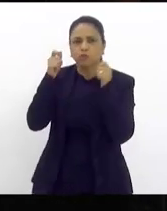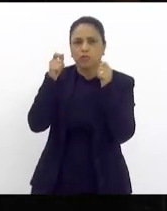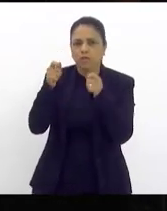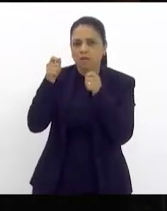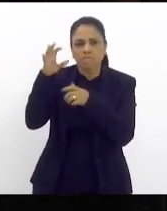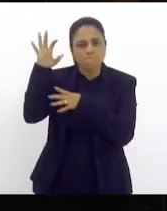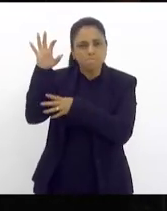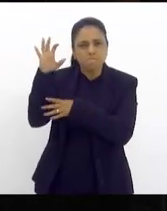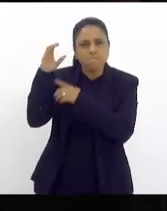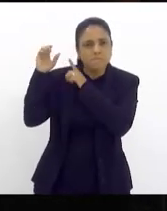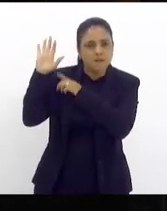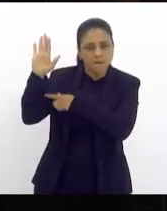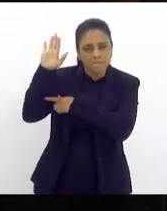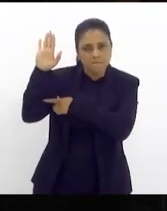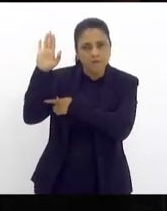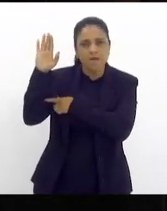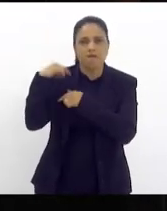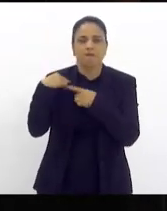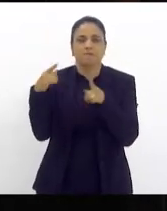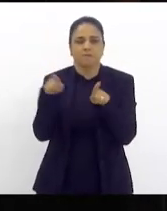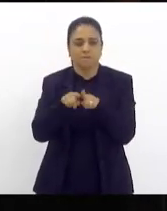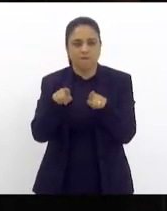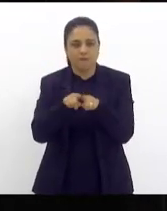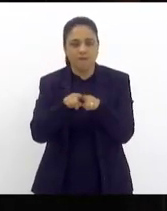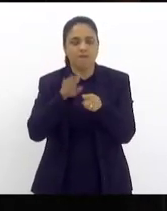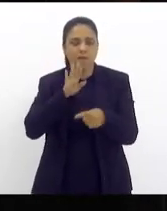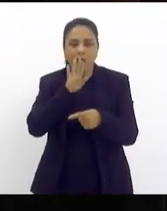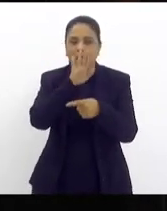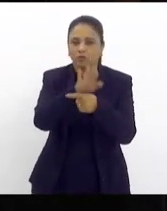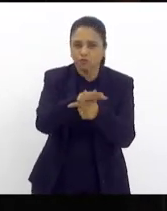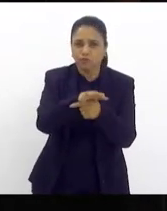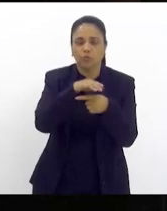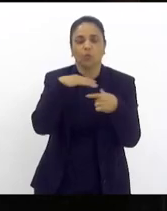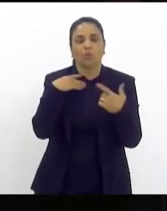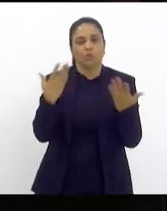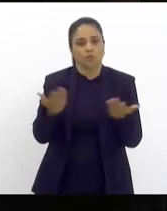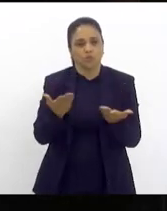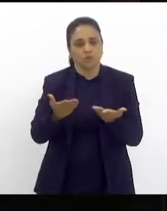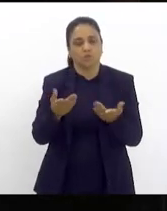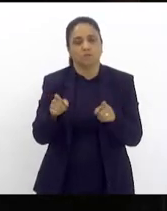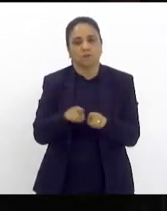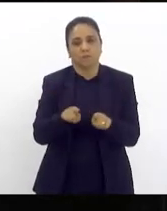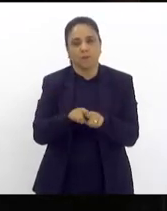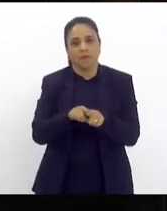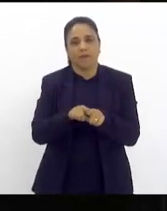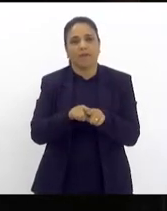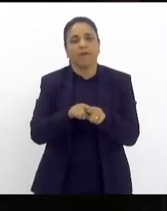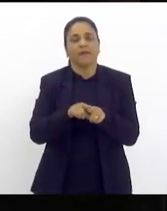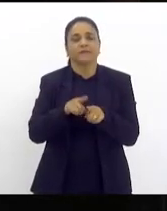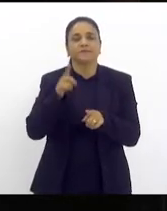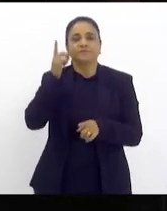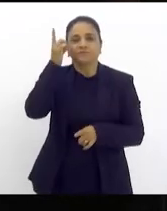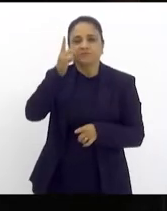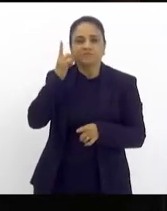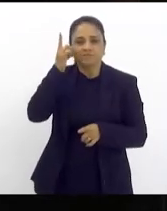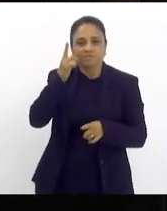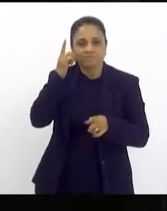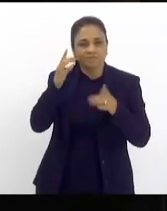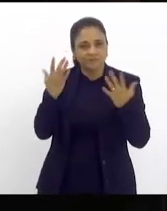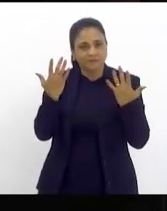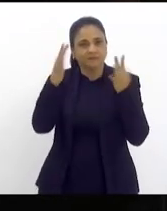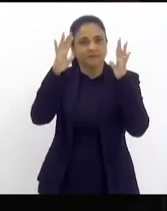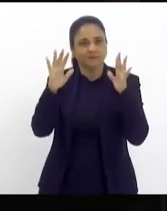agregar em tantas campanhas, ajudar tanto. Queria aproveitar aqui para saudar o vereador Zé Domingos,